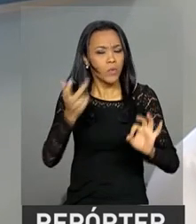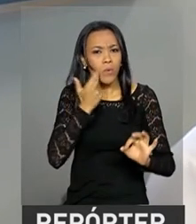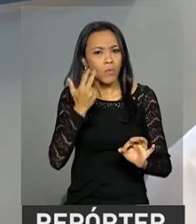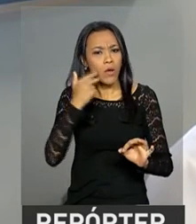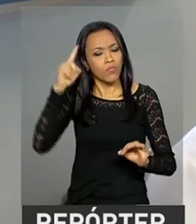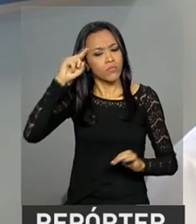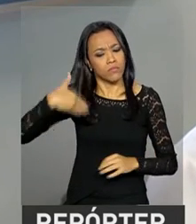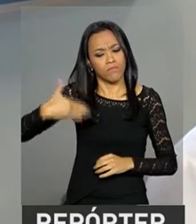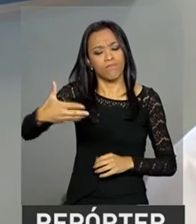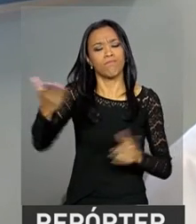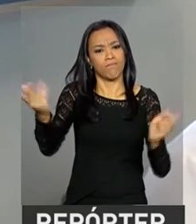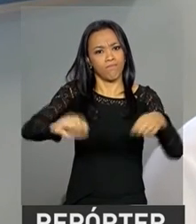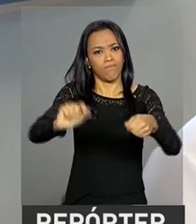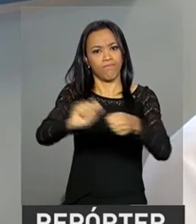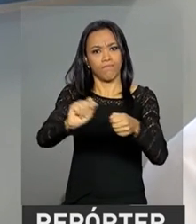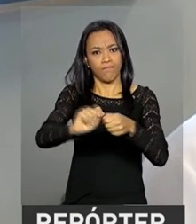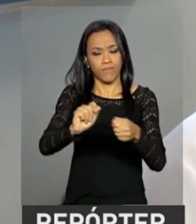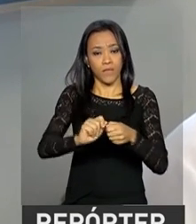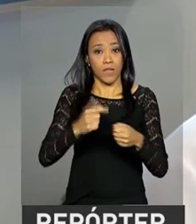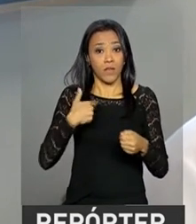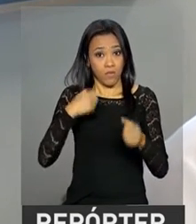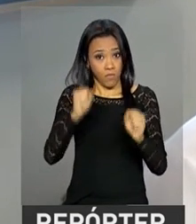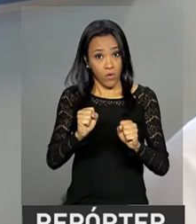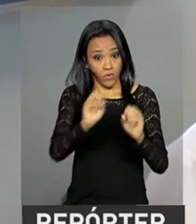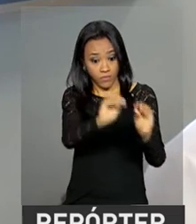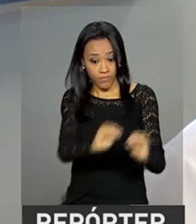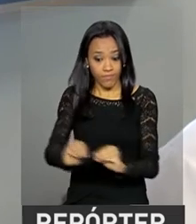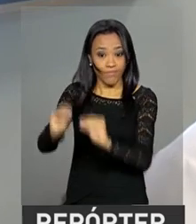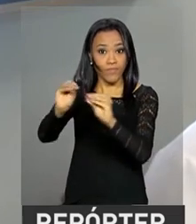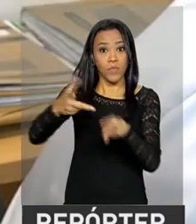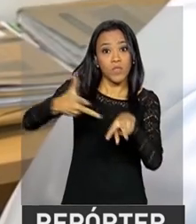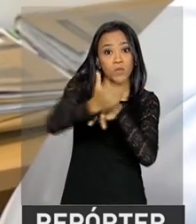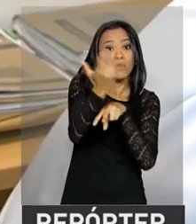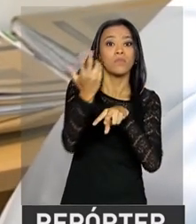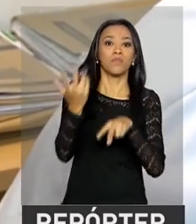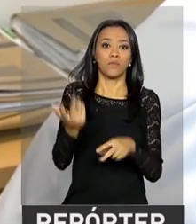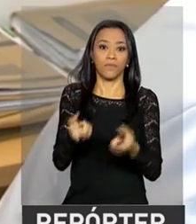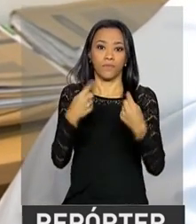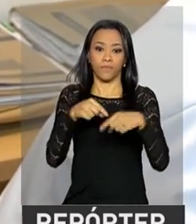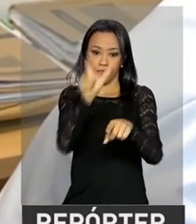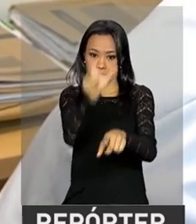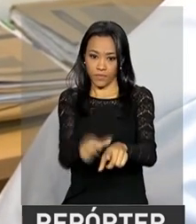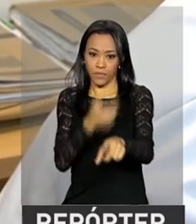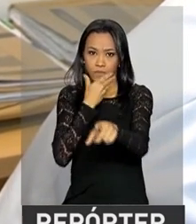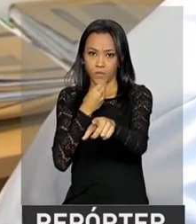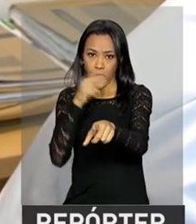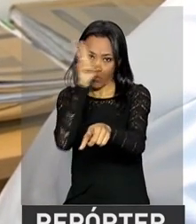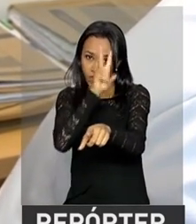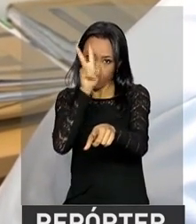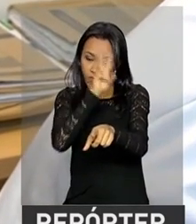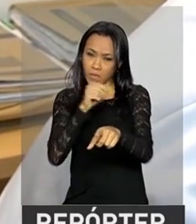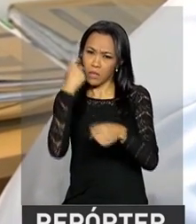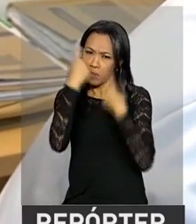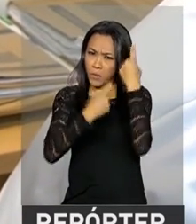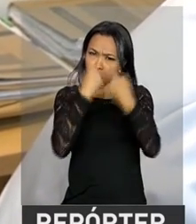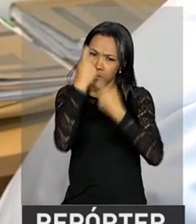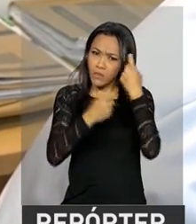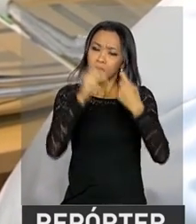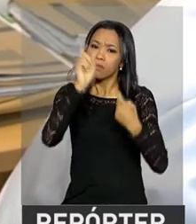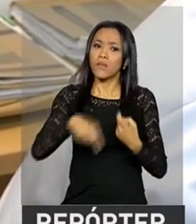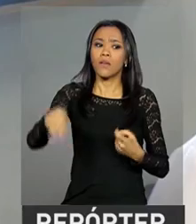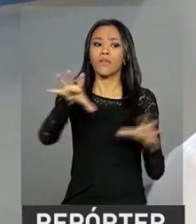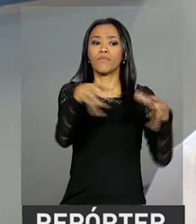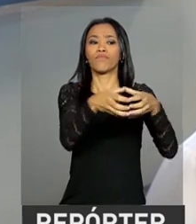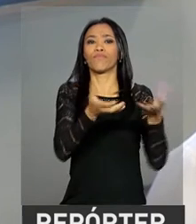estavam comprometidas eu consigo postergar uma cirurgia tem um evento de início o ortopedista lembra que a preocupação maior é com os jovens